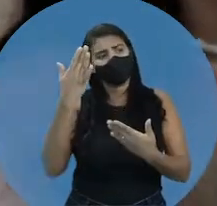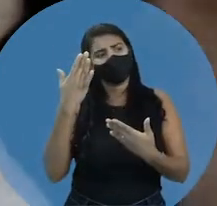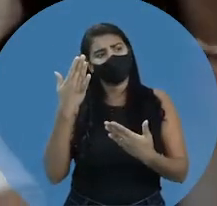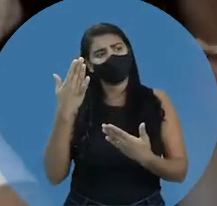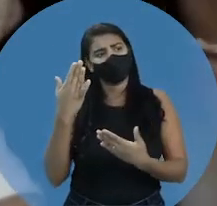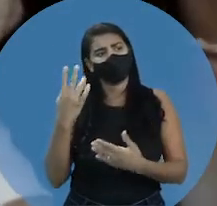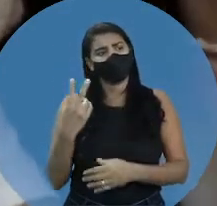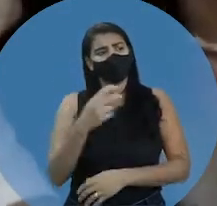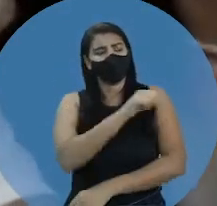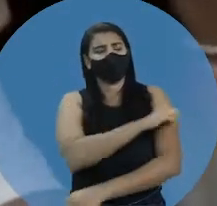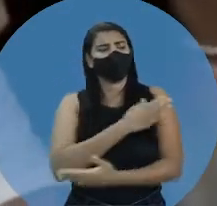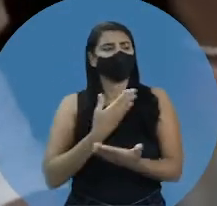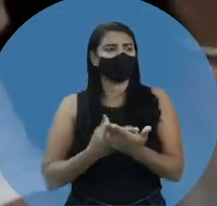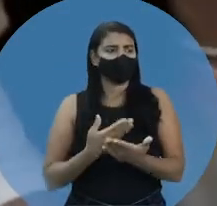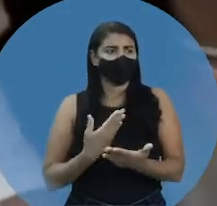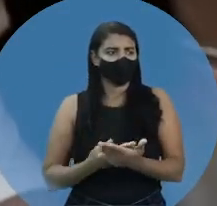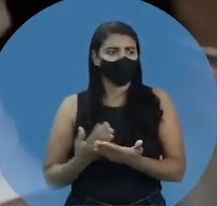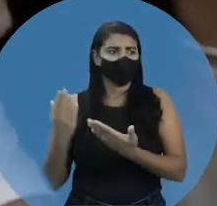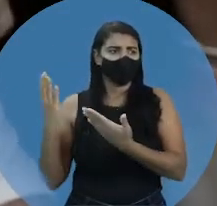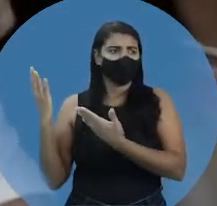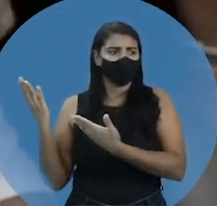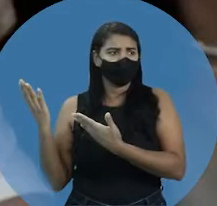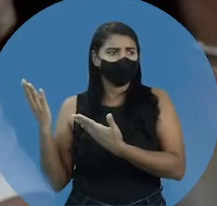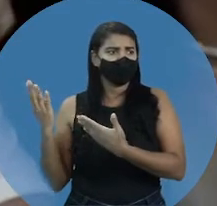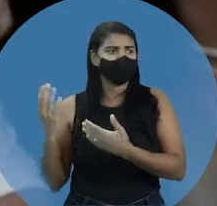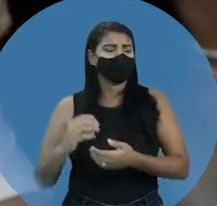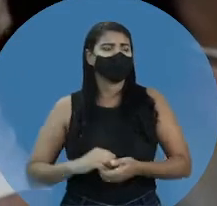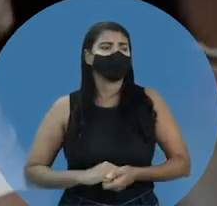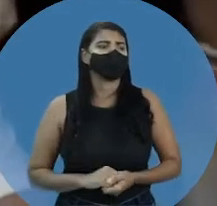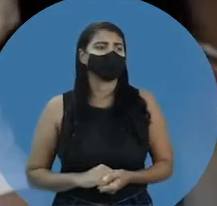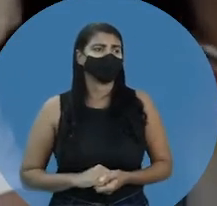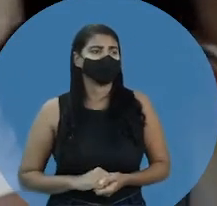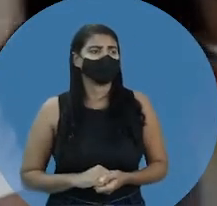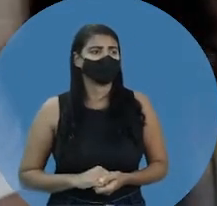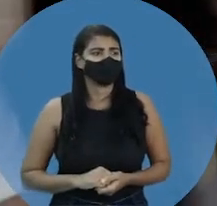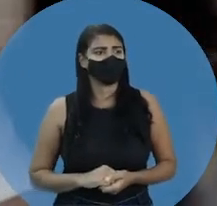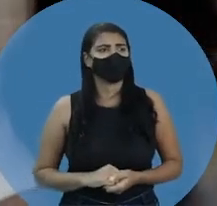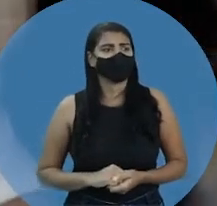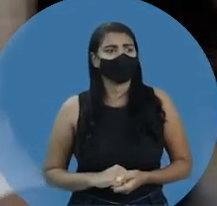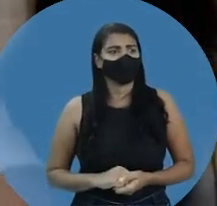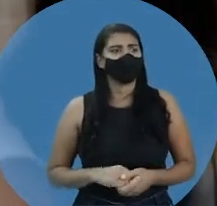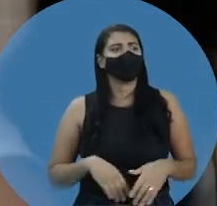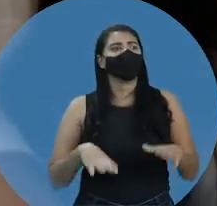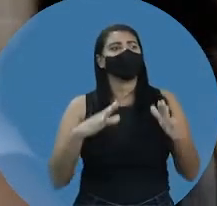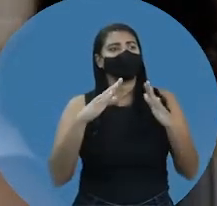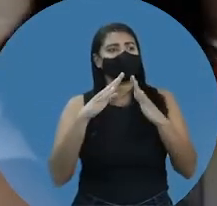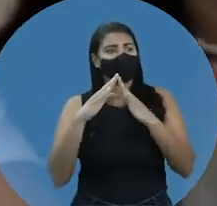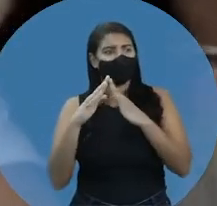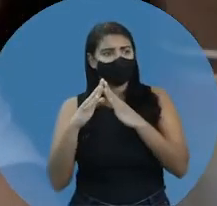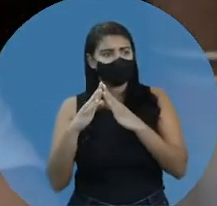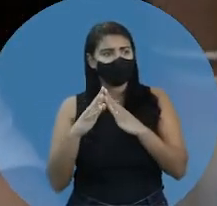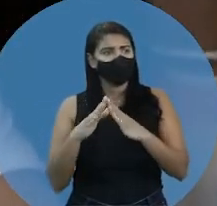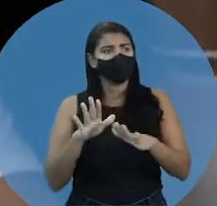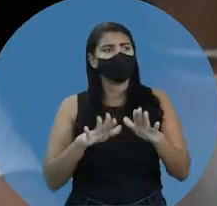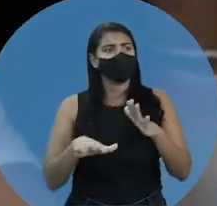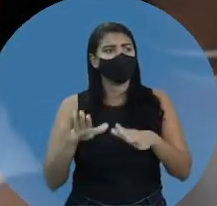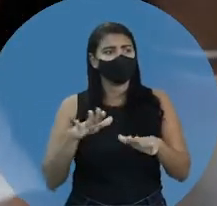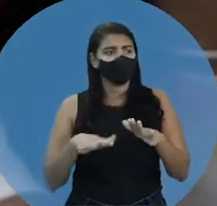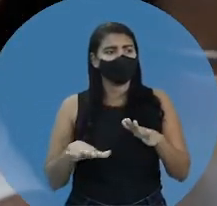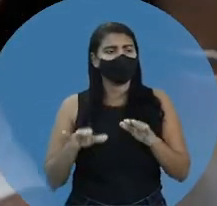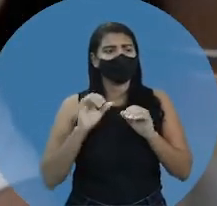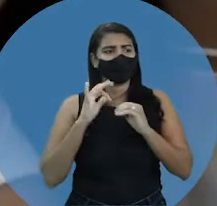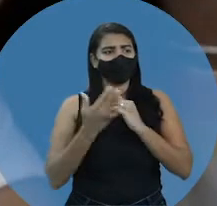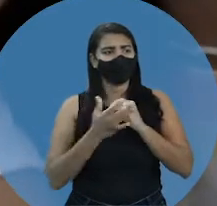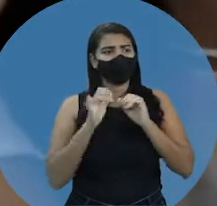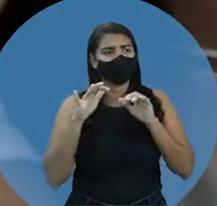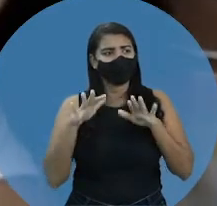alunos. Inclusive, essas plantas foram colocadas na casa de um deles, justamente por conta da pandemia e da